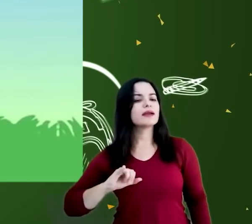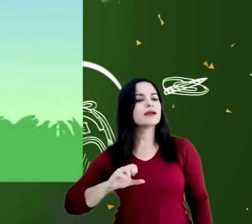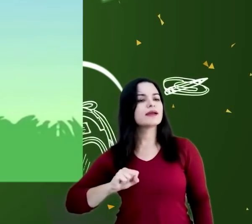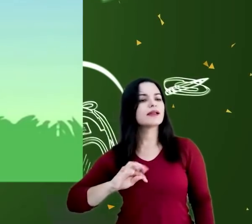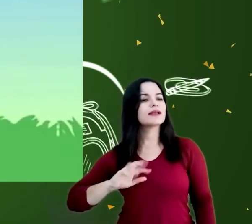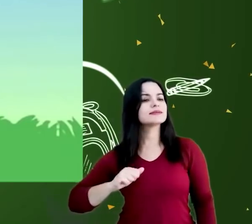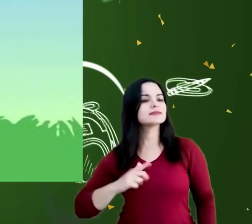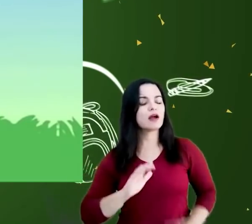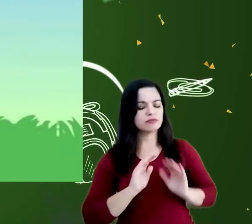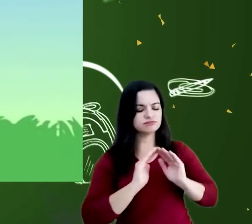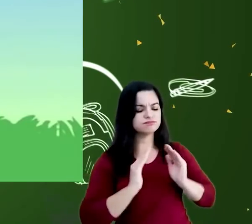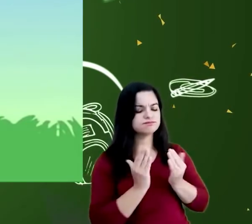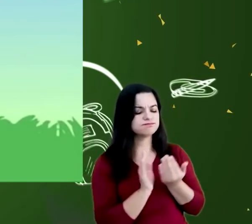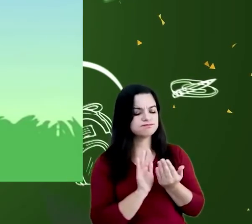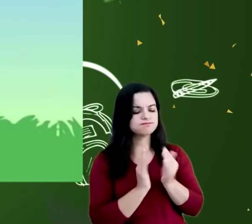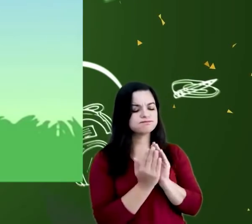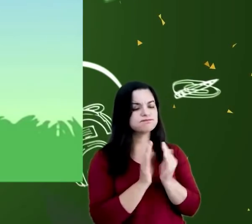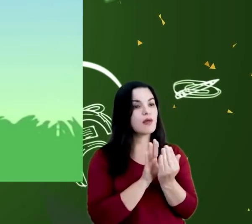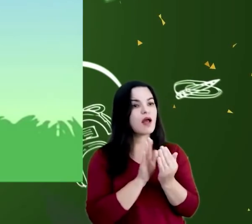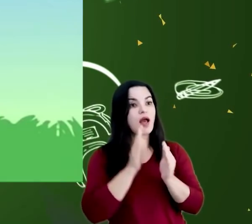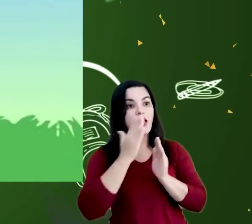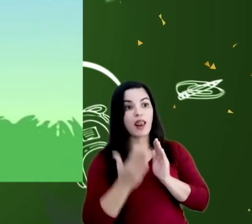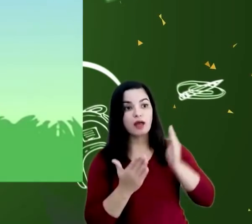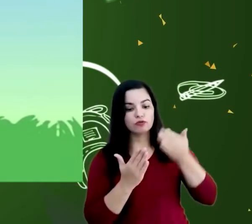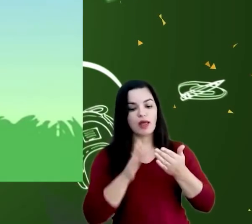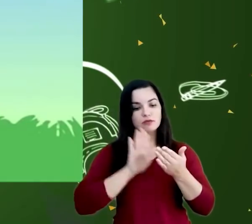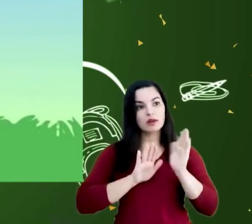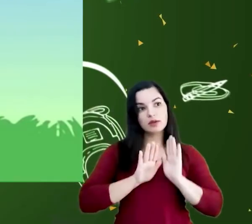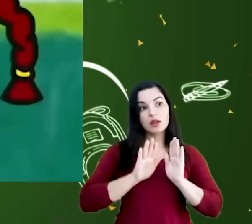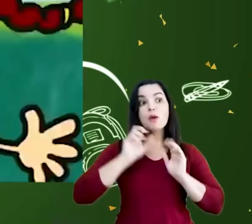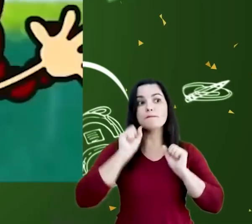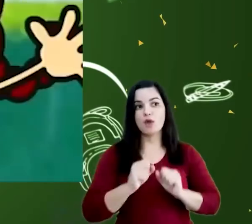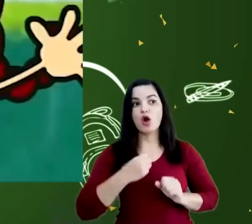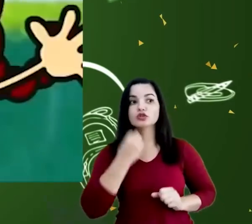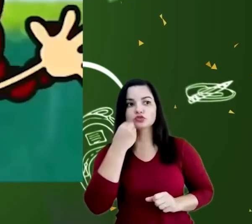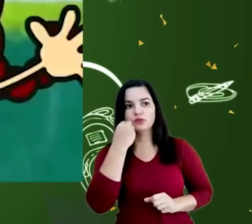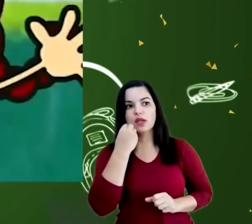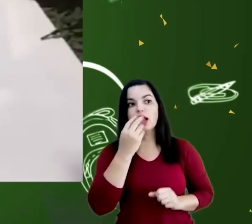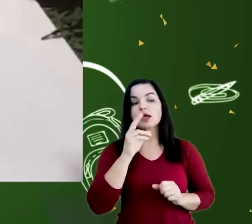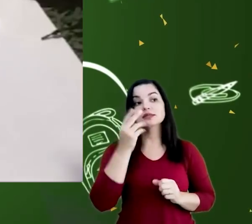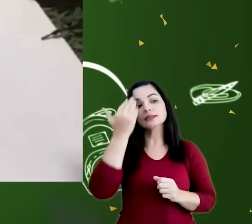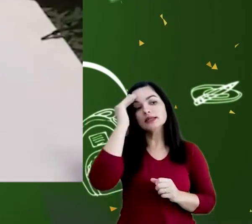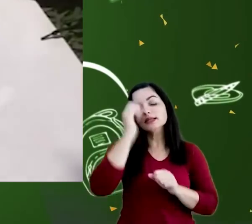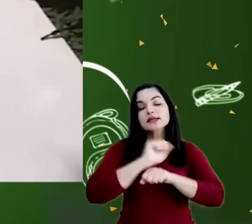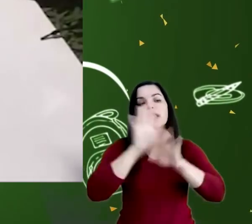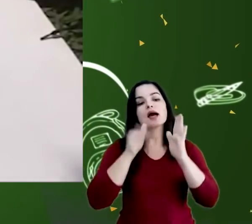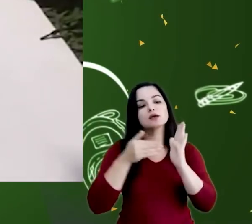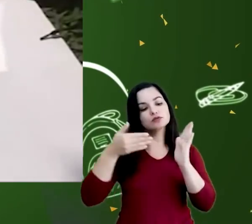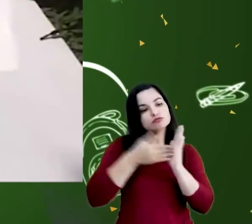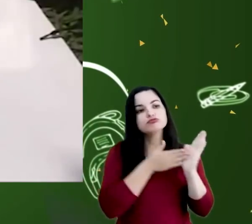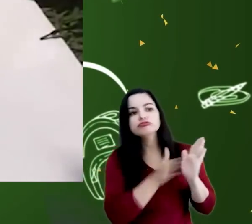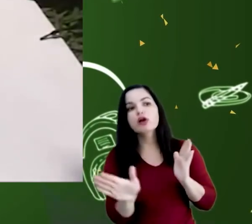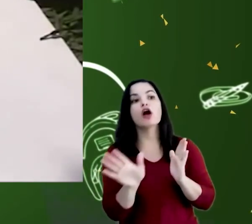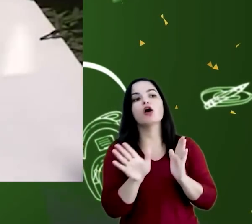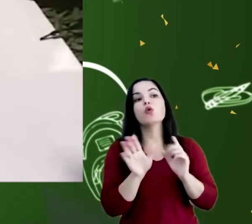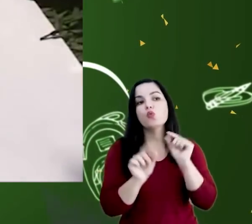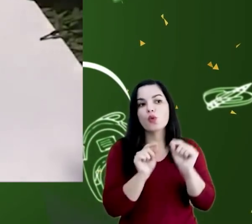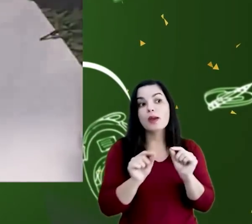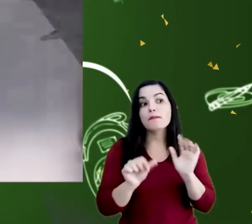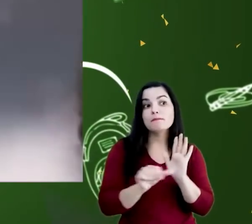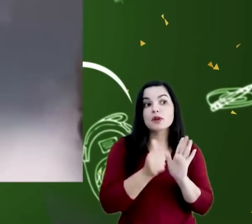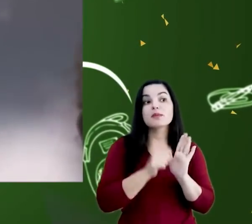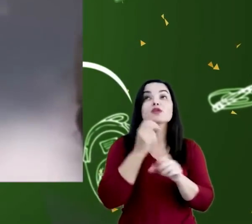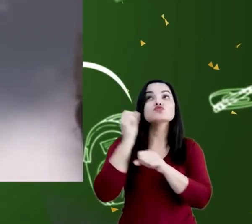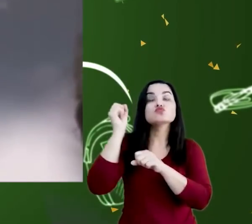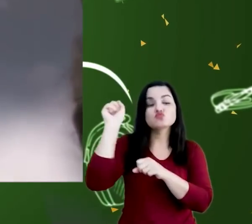lados. Comigo você pode fazer uma experiência para entender a refração. Eba! Primeiro me coloque na direção da